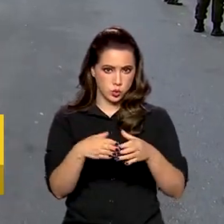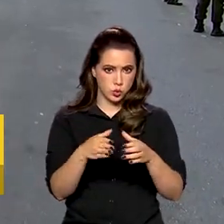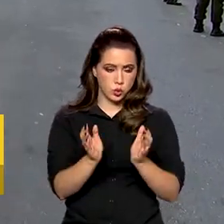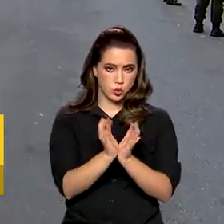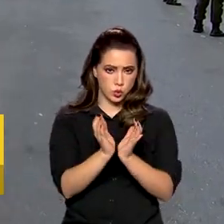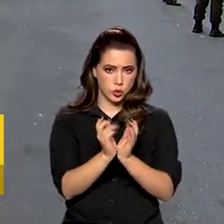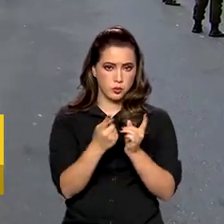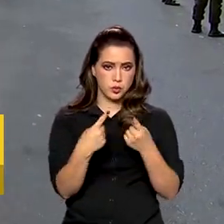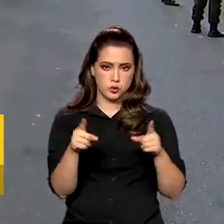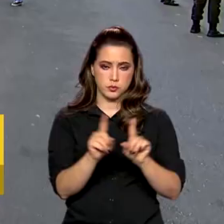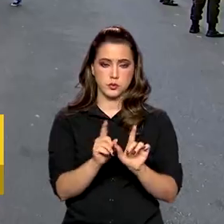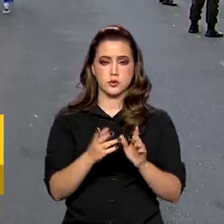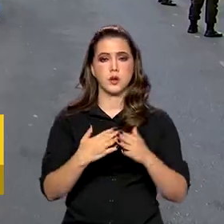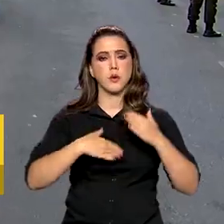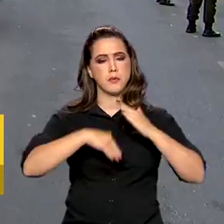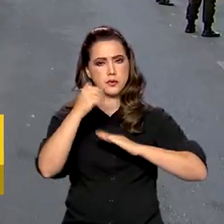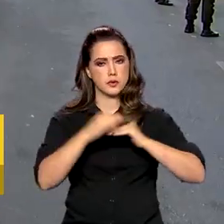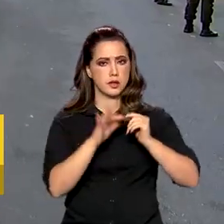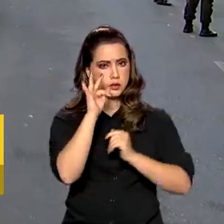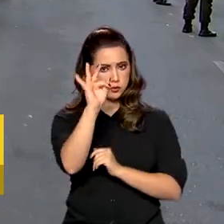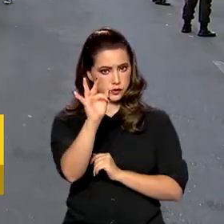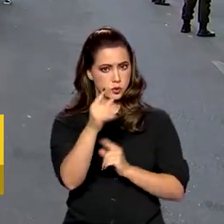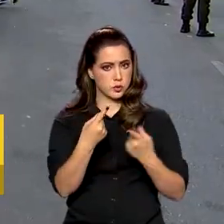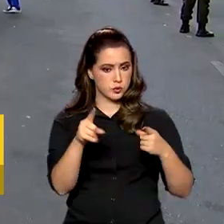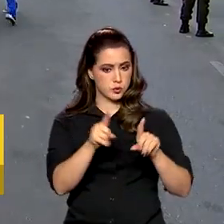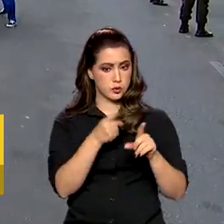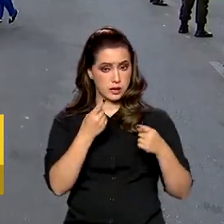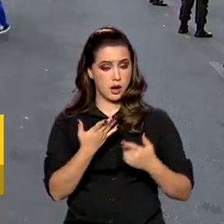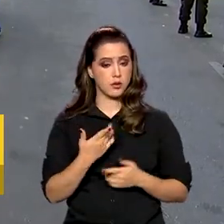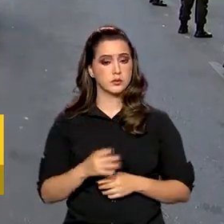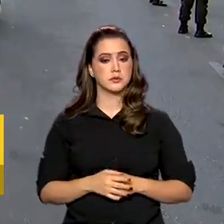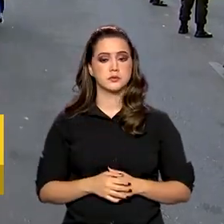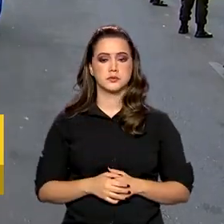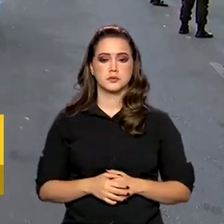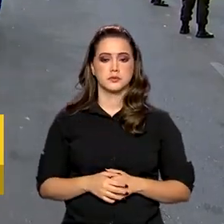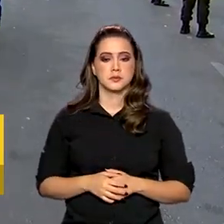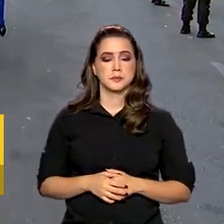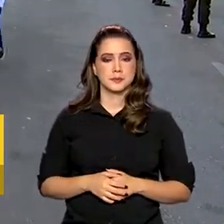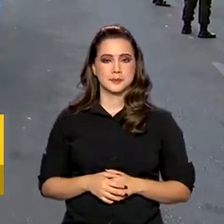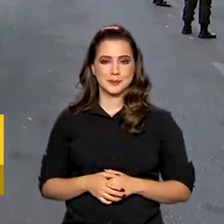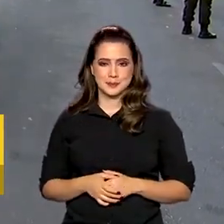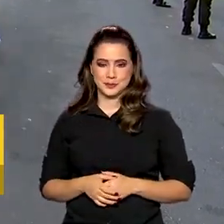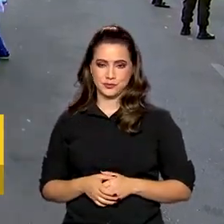área, contribuindo assim para a criação futura de novas bandas.